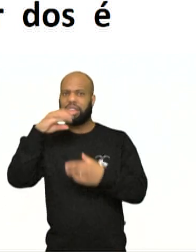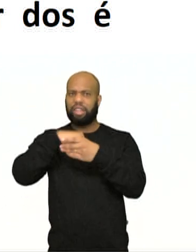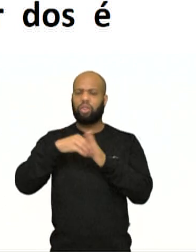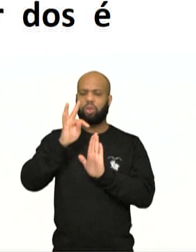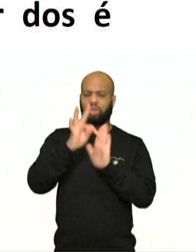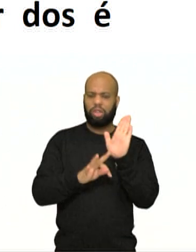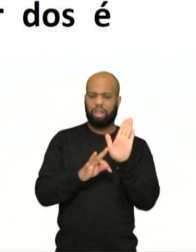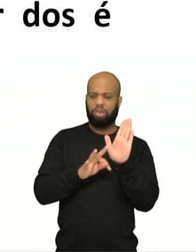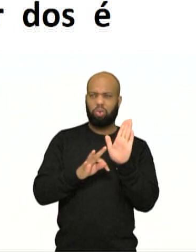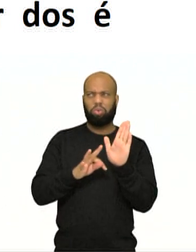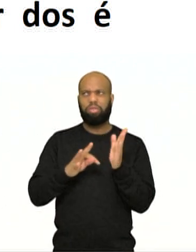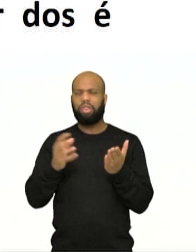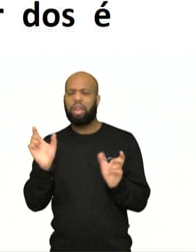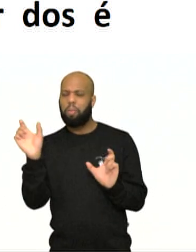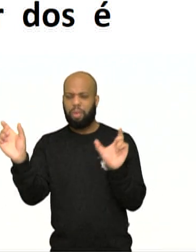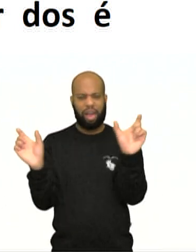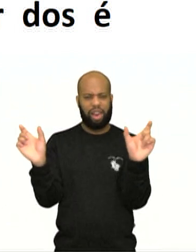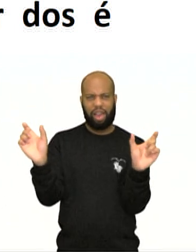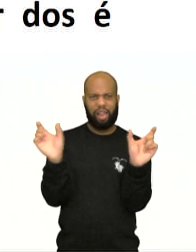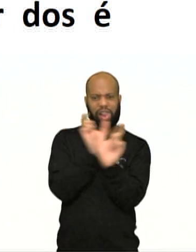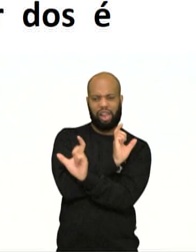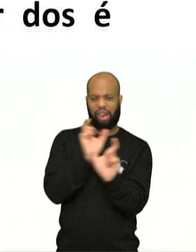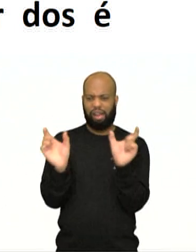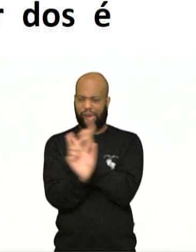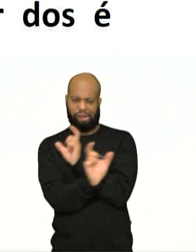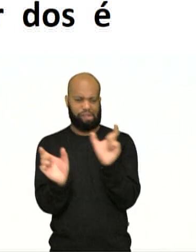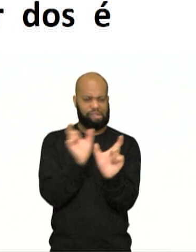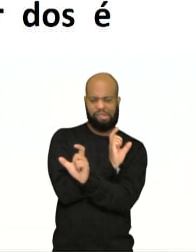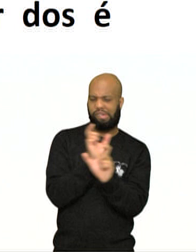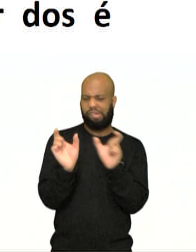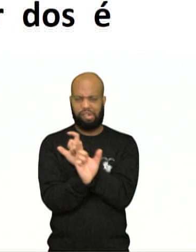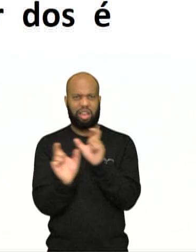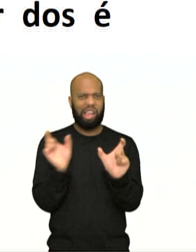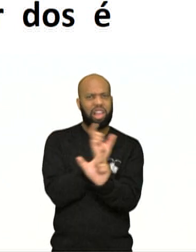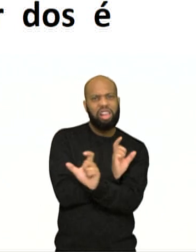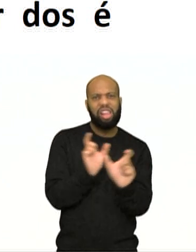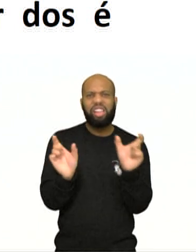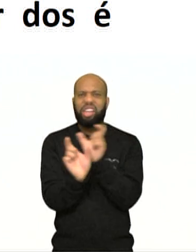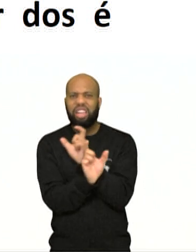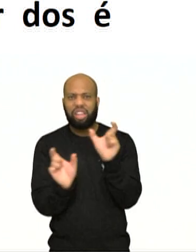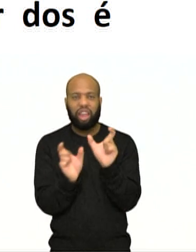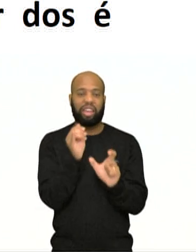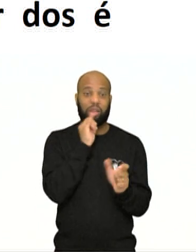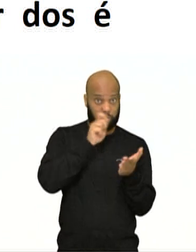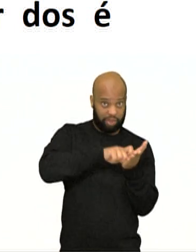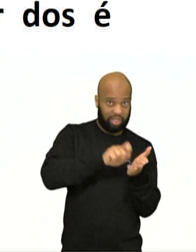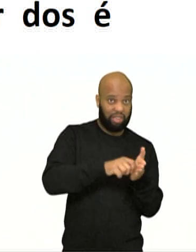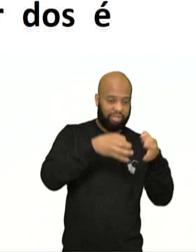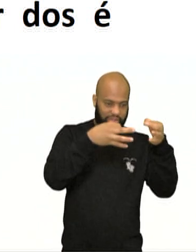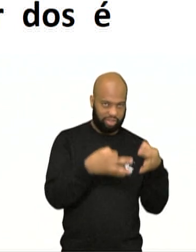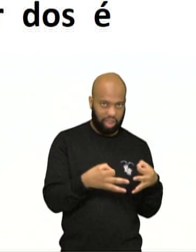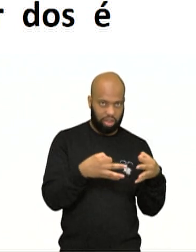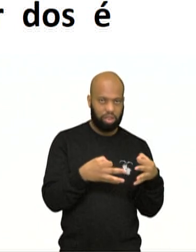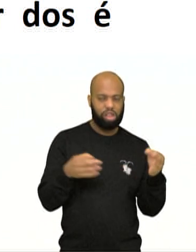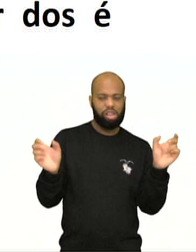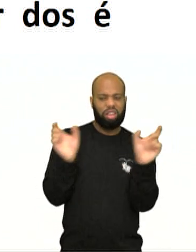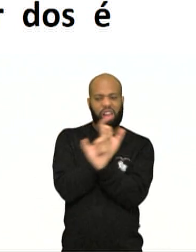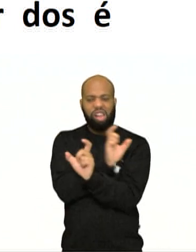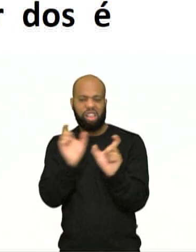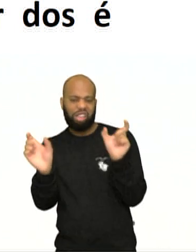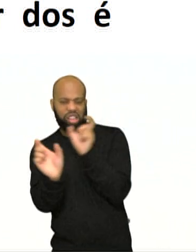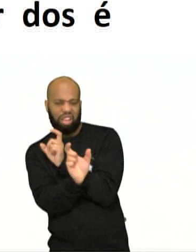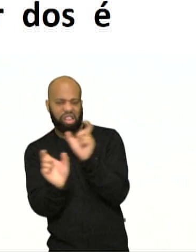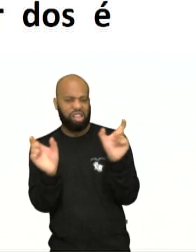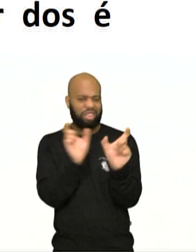ordem? Quando as palavras estão desorganizadas, elas estão escritas na ordem correta, sílaba com sílaba,